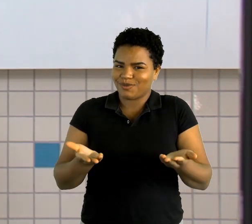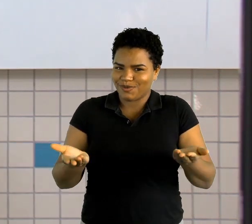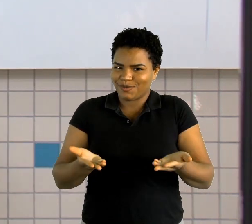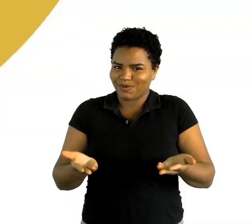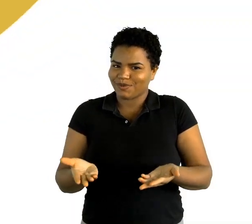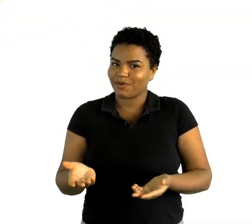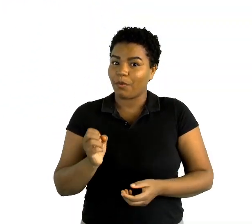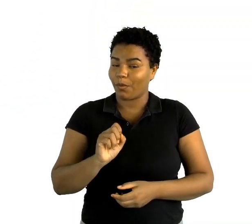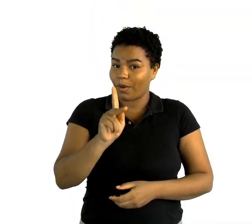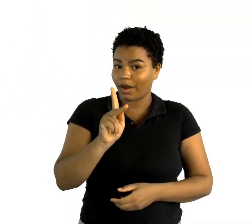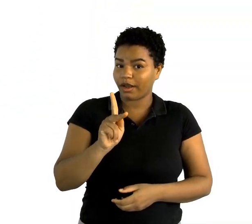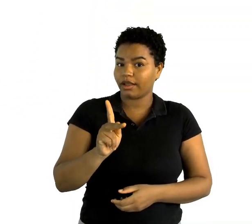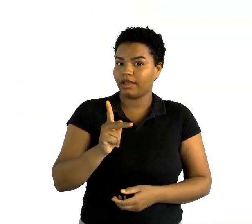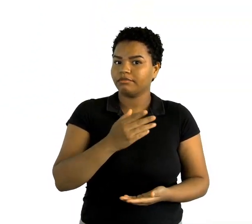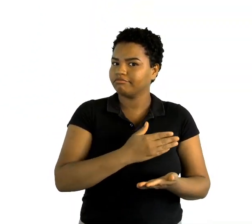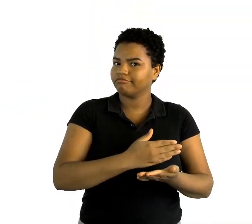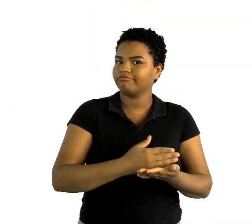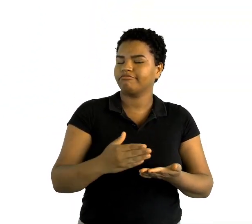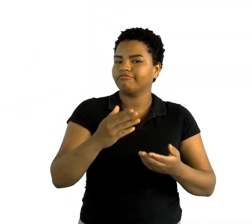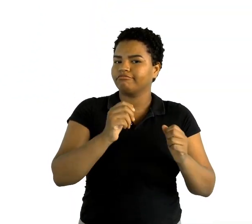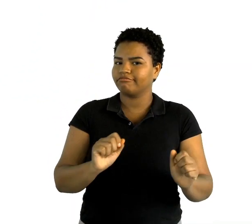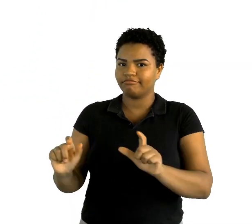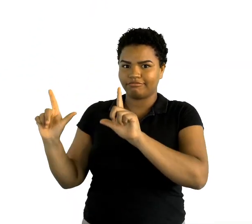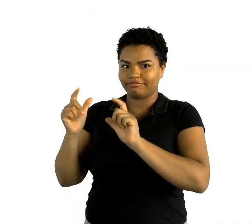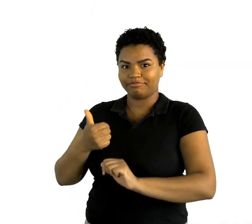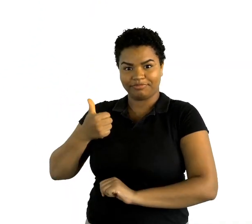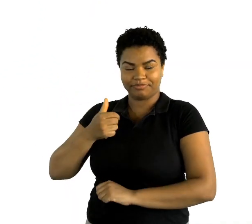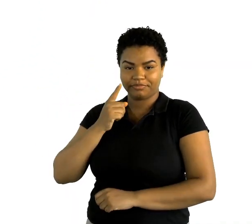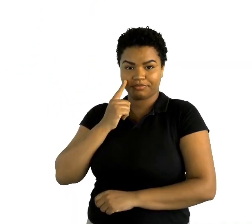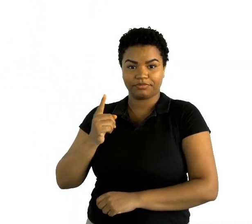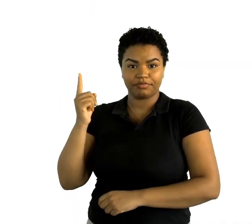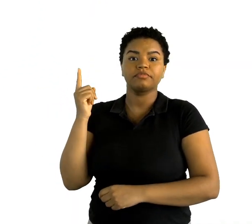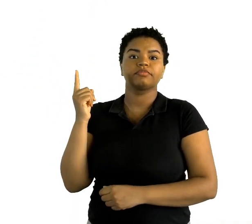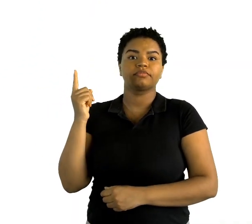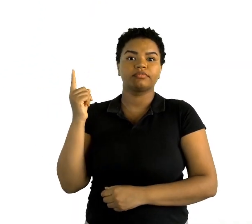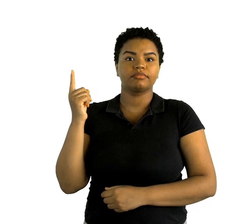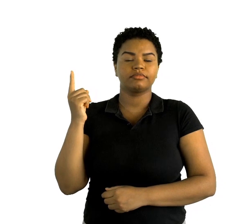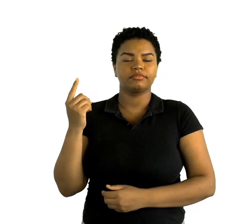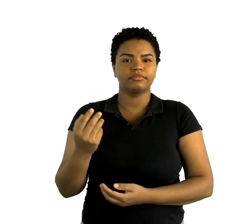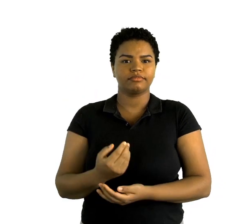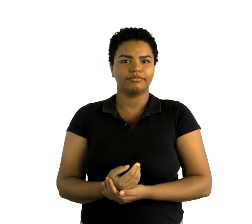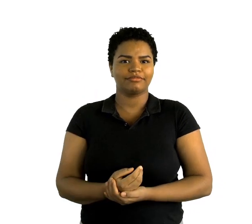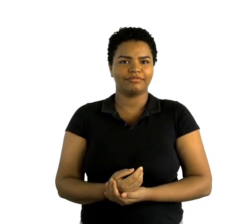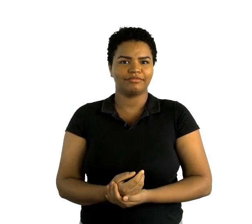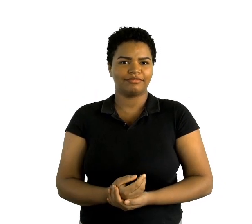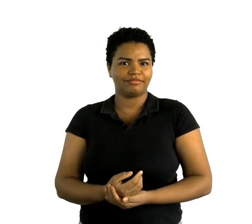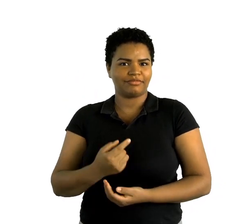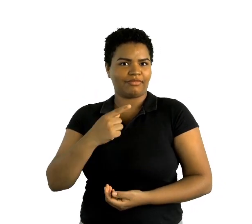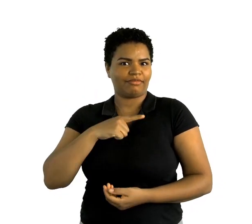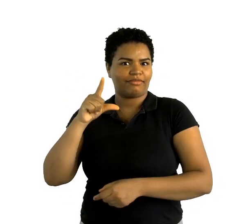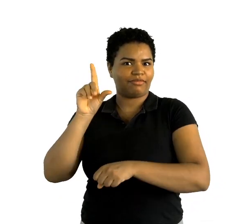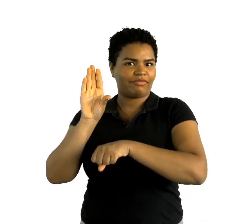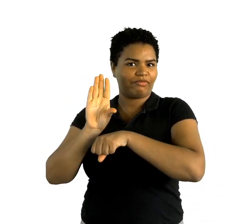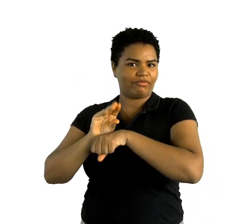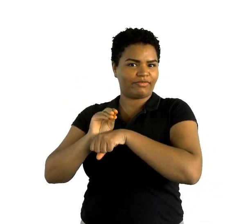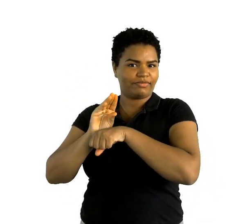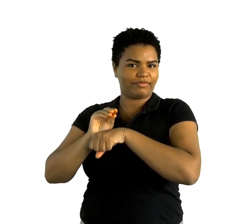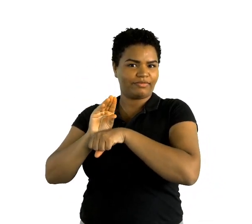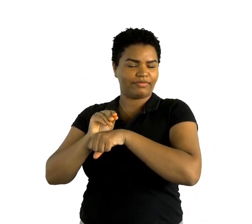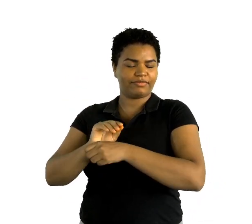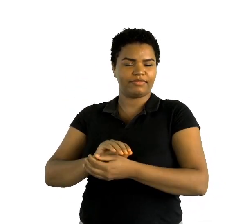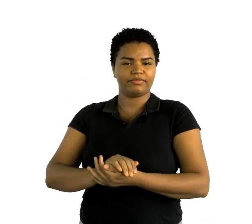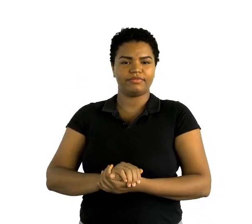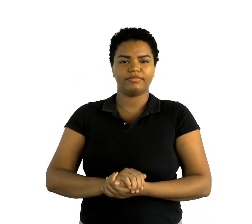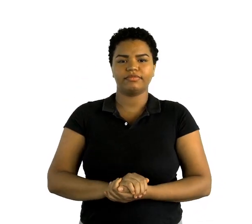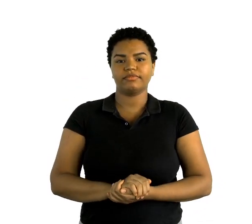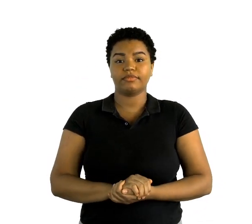para o primeiro slide? E aí no primeiro slide você tem o quê? Você tem uma tela, uma foto. Nessa foto